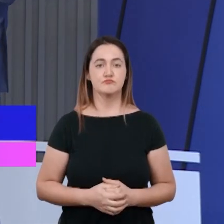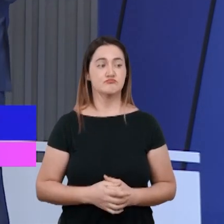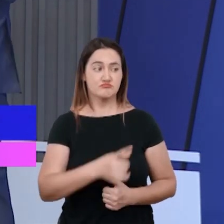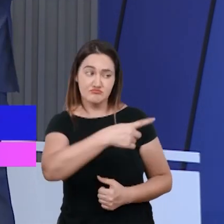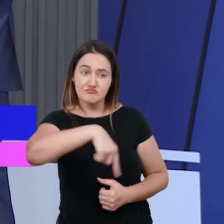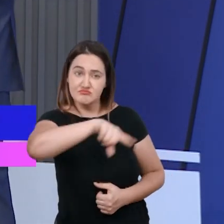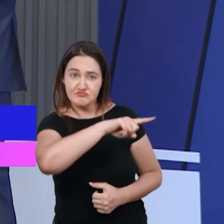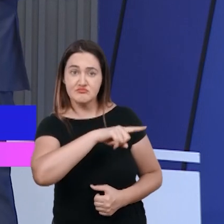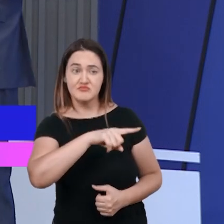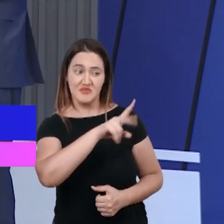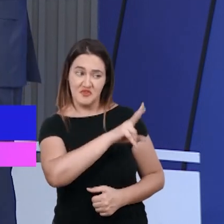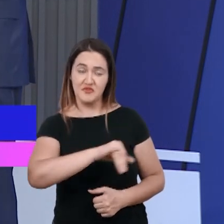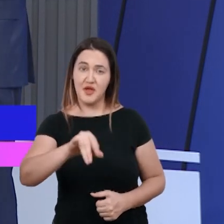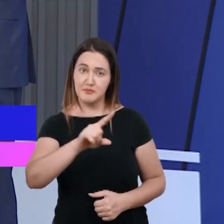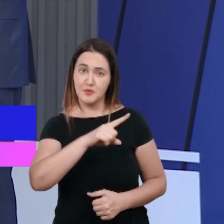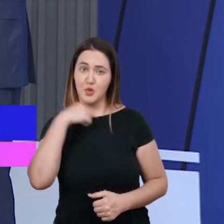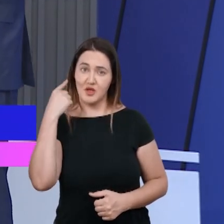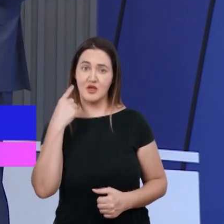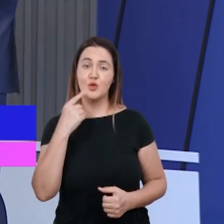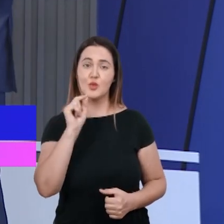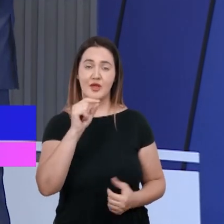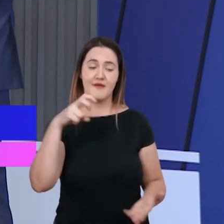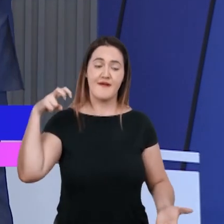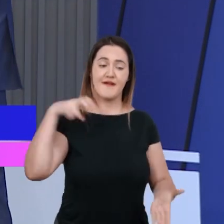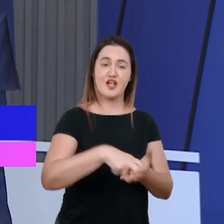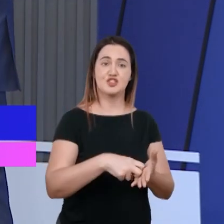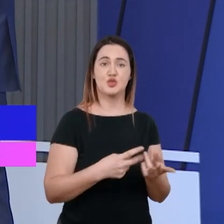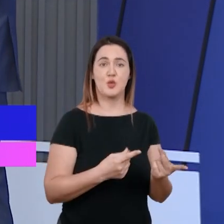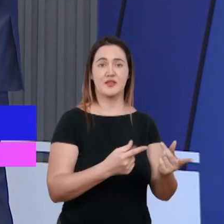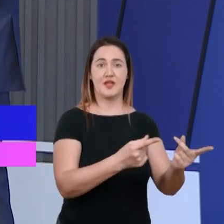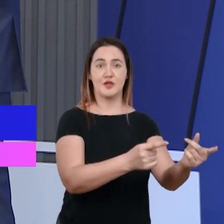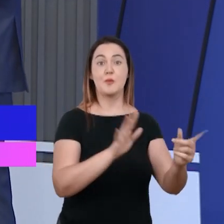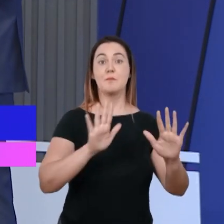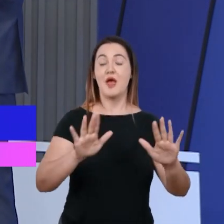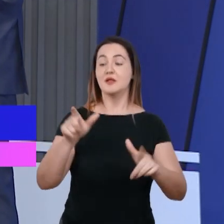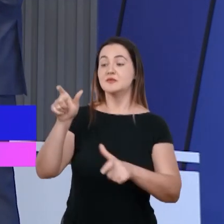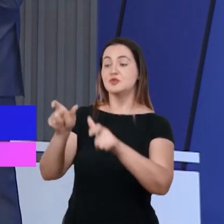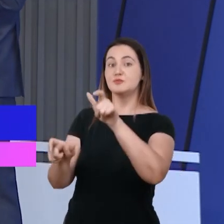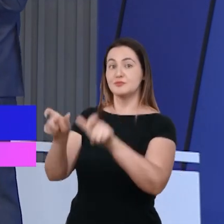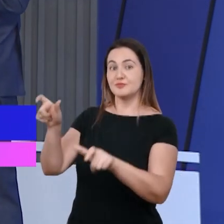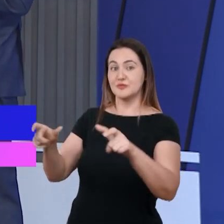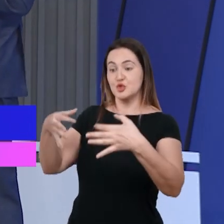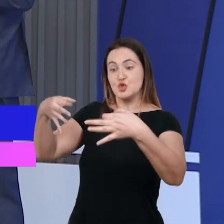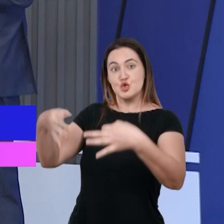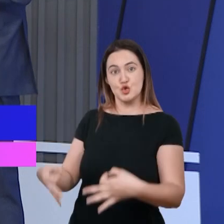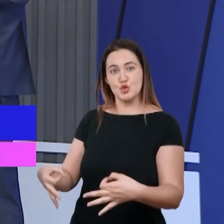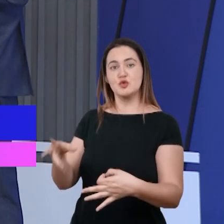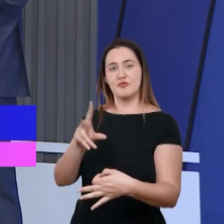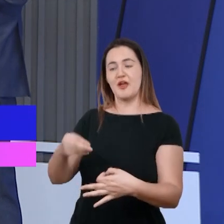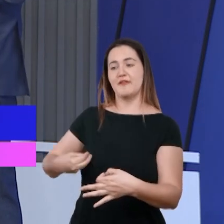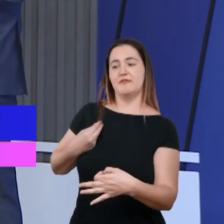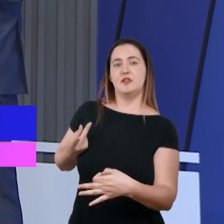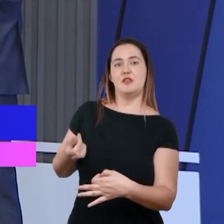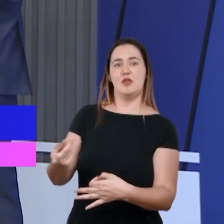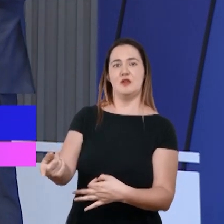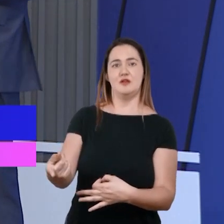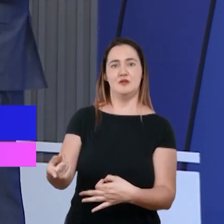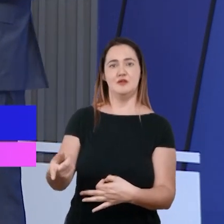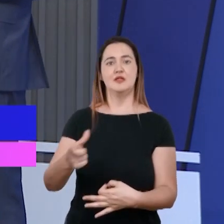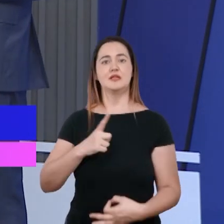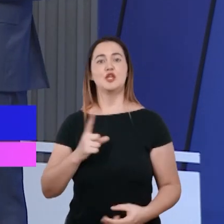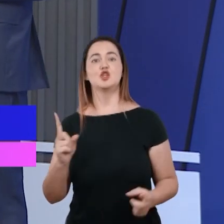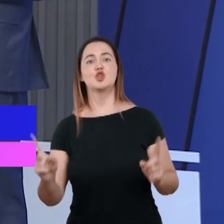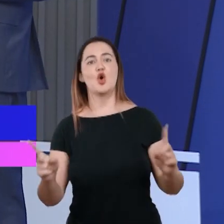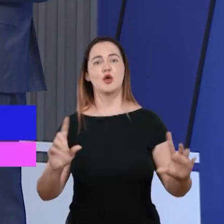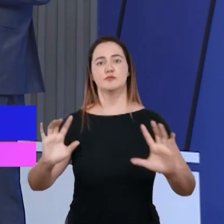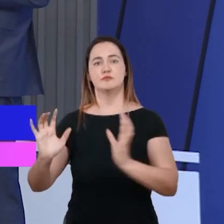olha, e estes, os perdidos, irão para o castigo eterno, porém os justos irão para a vida